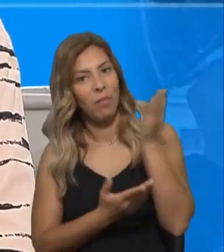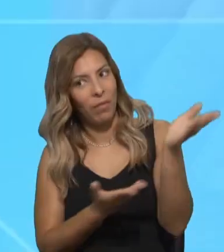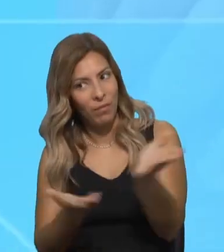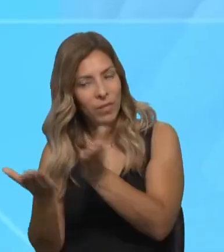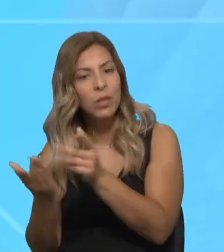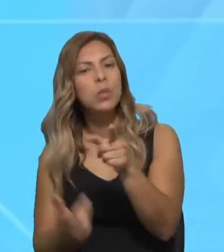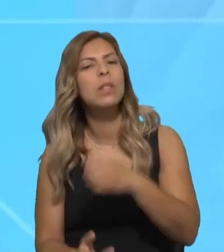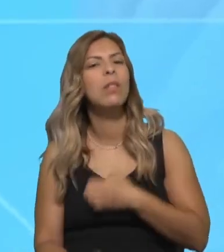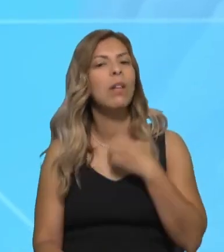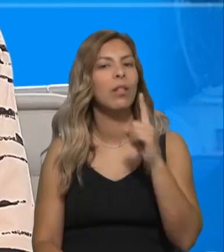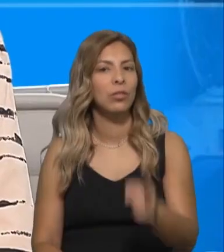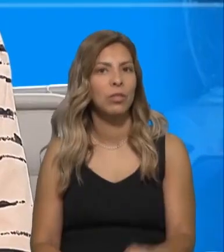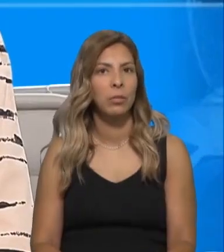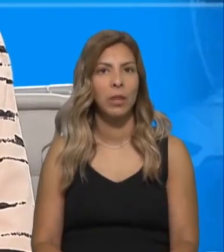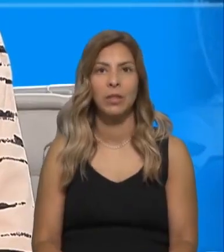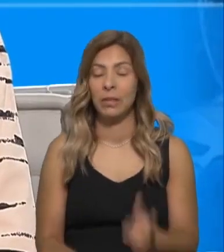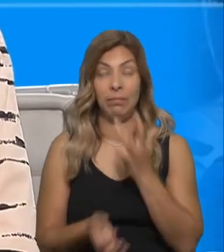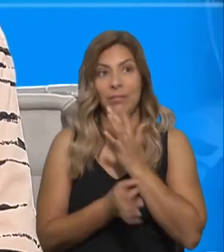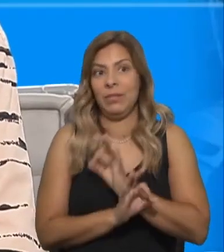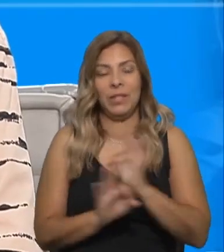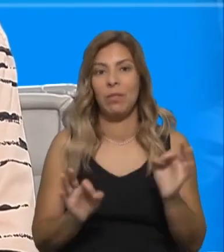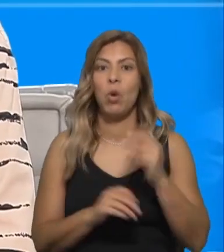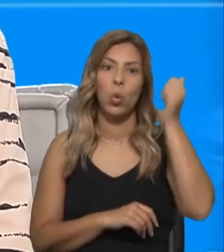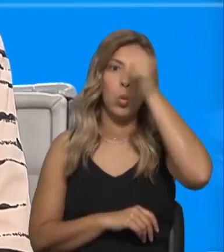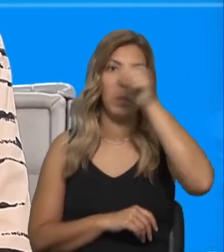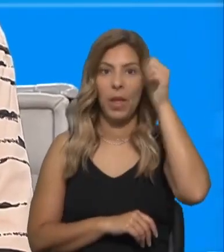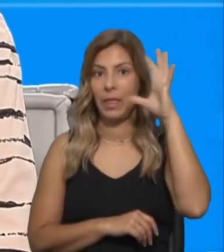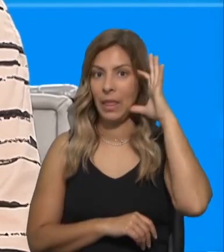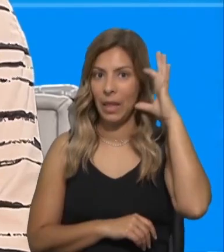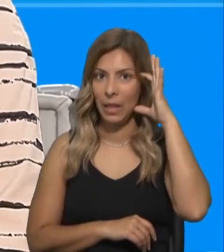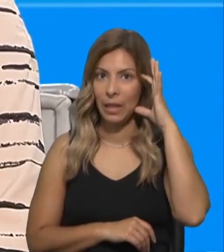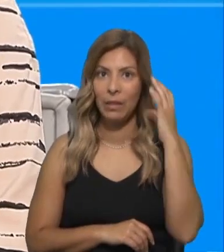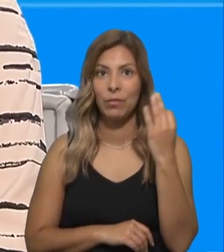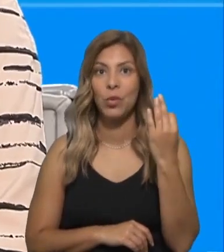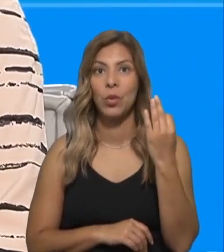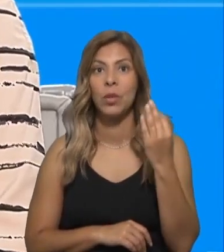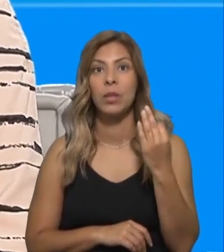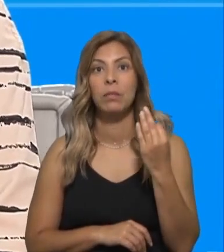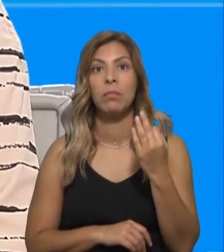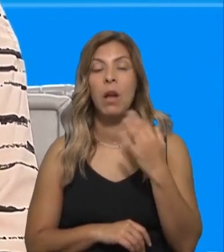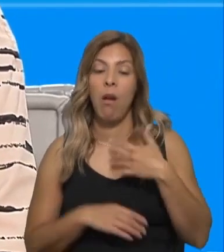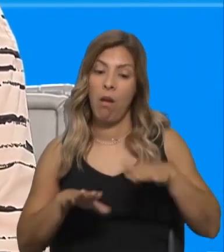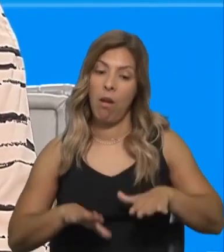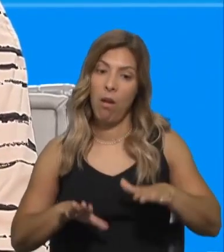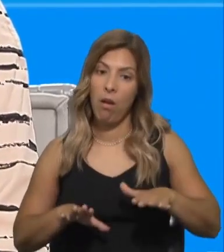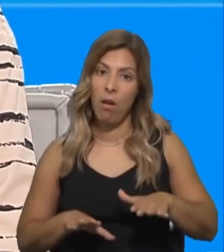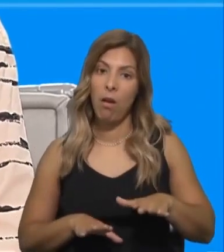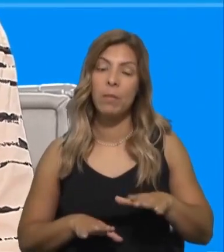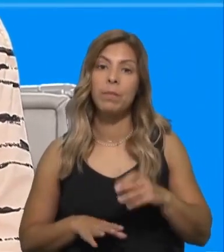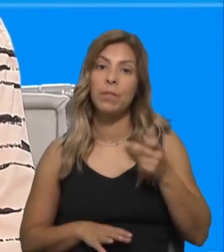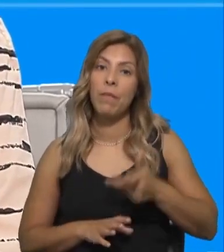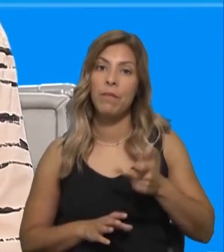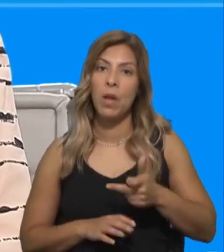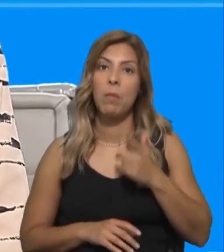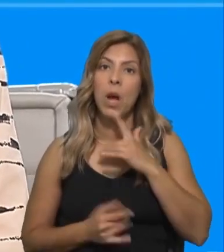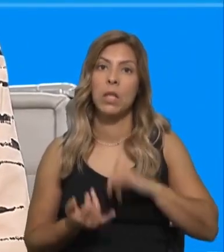sentiste esses momentos? Isso foi espetacular, porque no domingo à tarde, nós, os que têm acreditação permanente, há uma